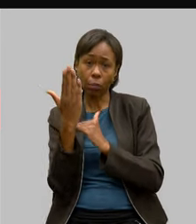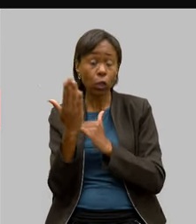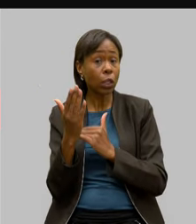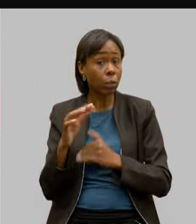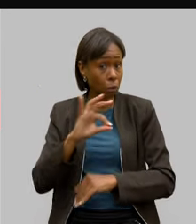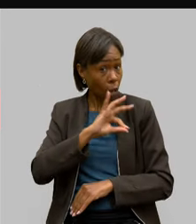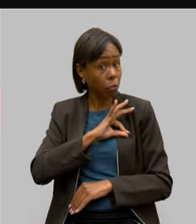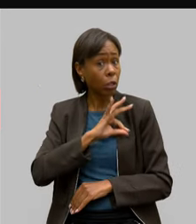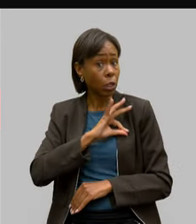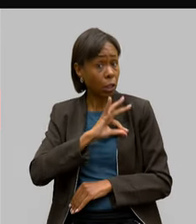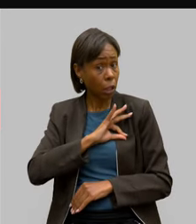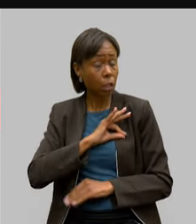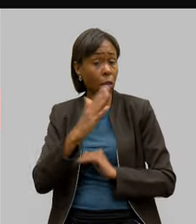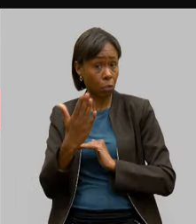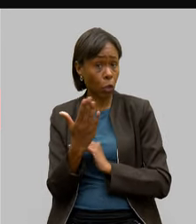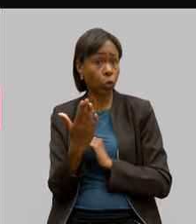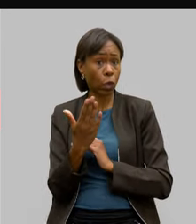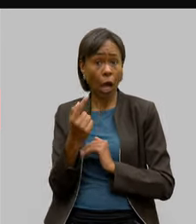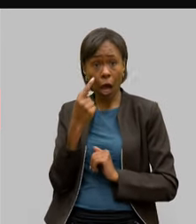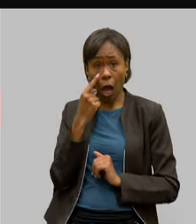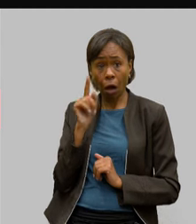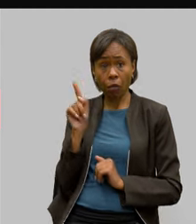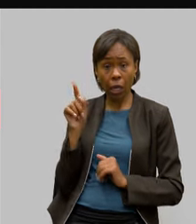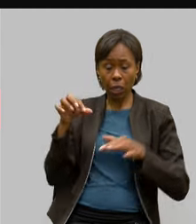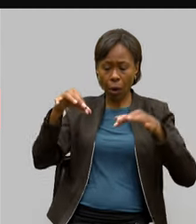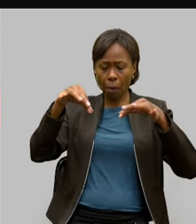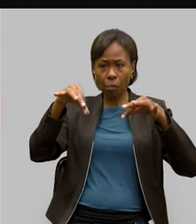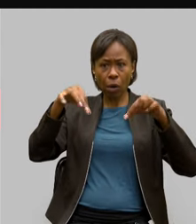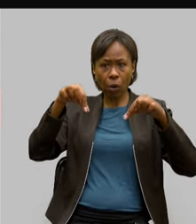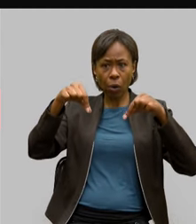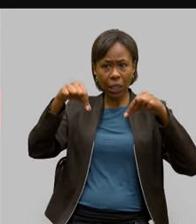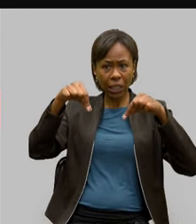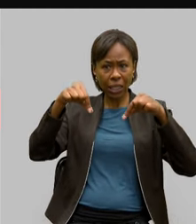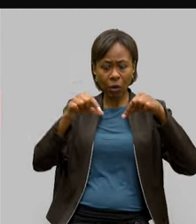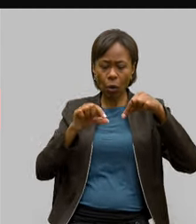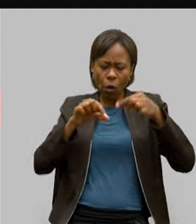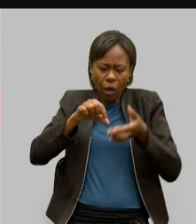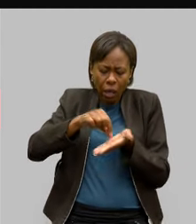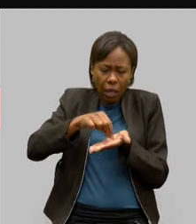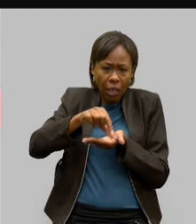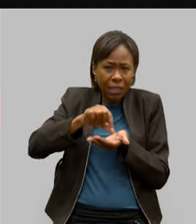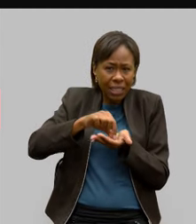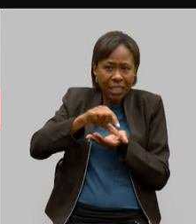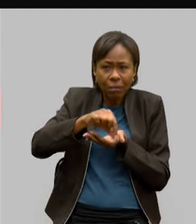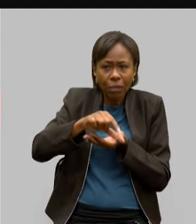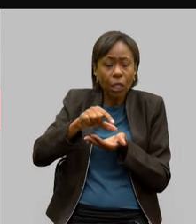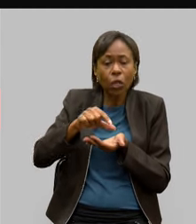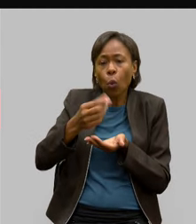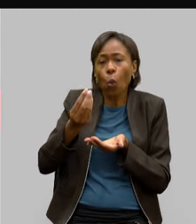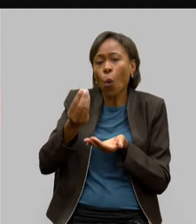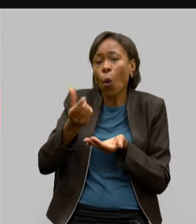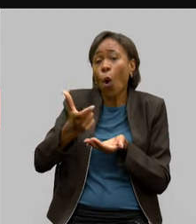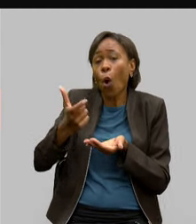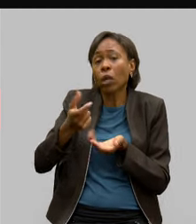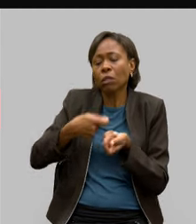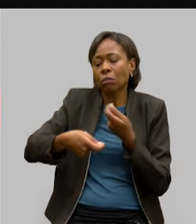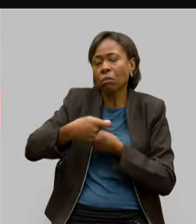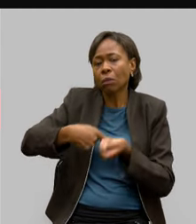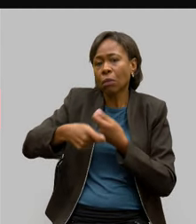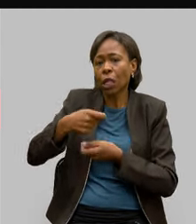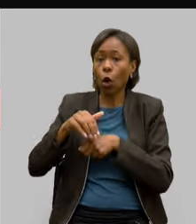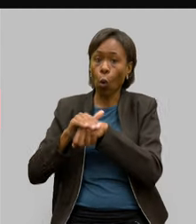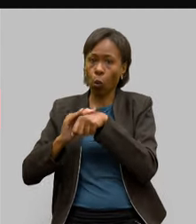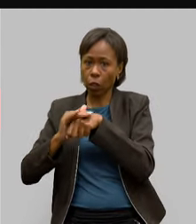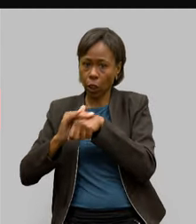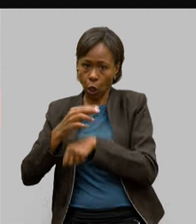mesmo vocês estão vendo aí do lado aí as sementes da onde onde que eu peguei as sementes sementes do tráfego eu com uma conversa com o delegado